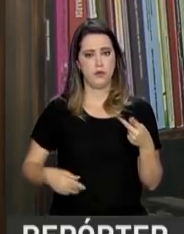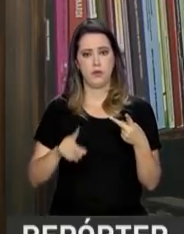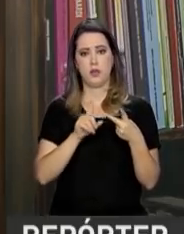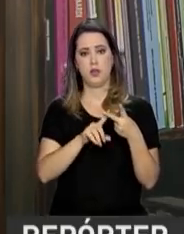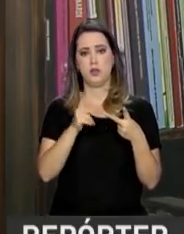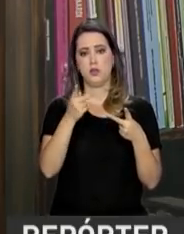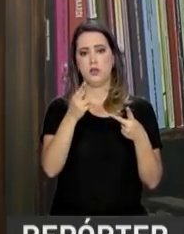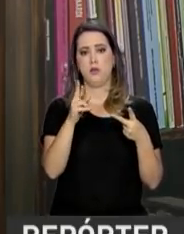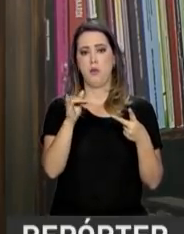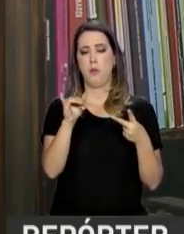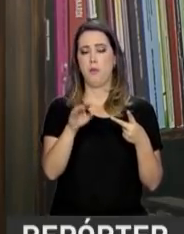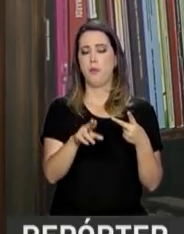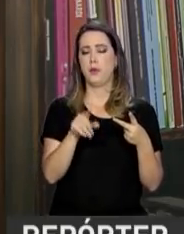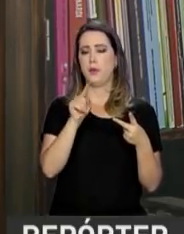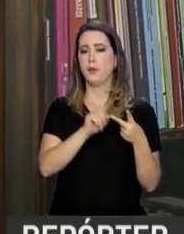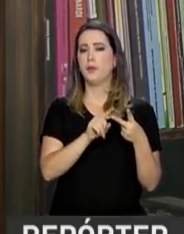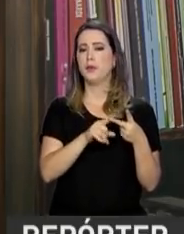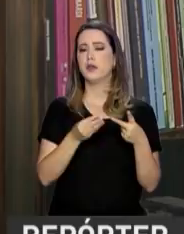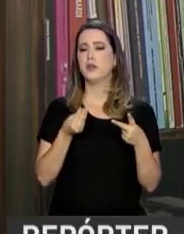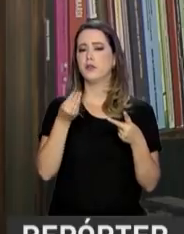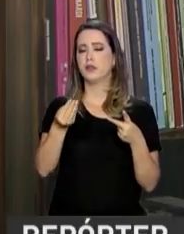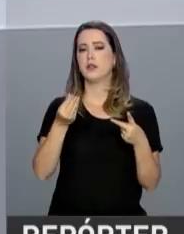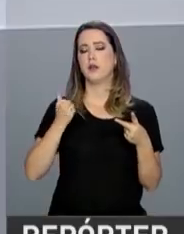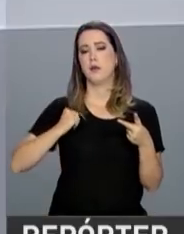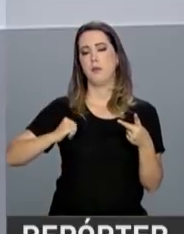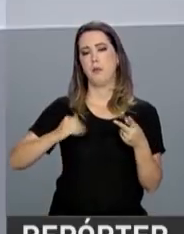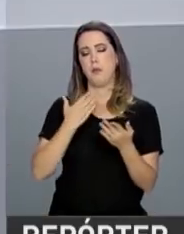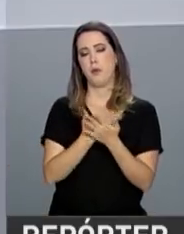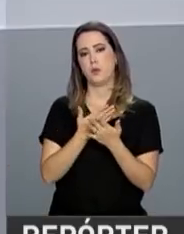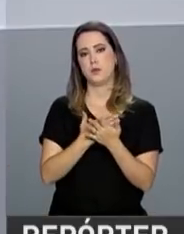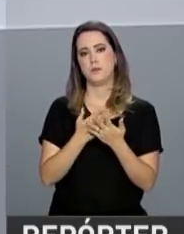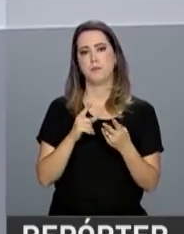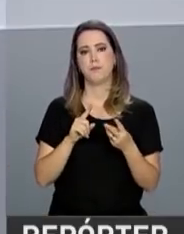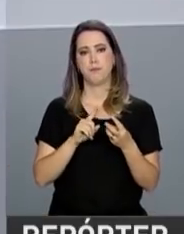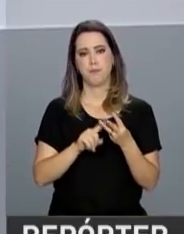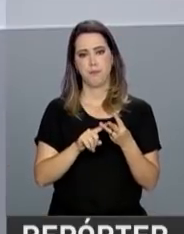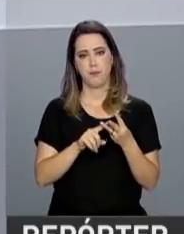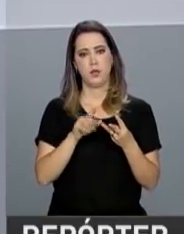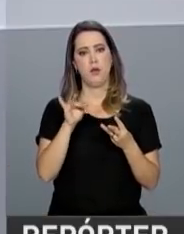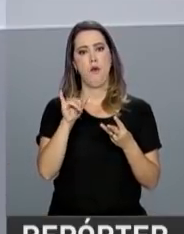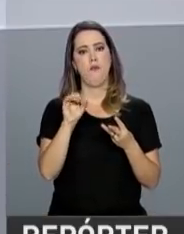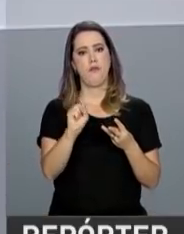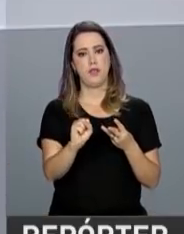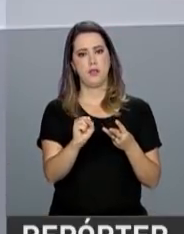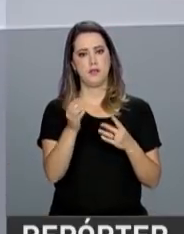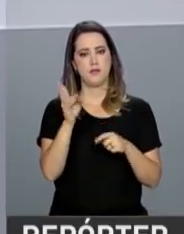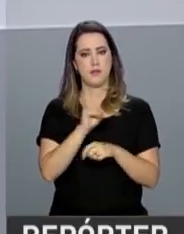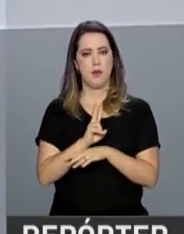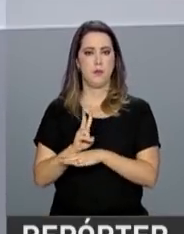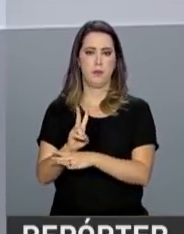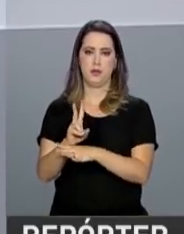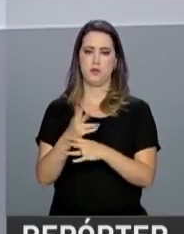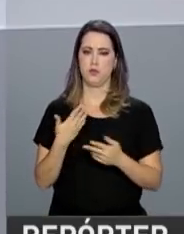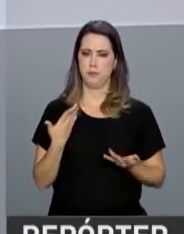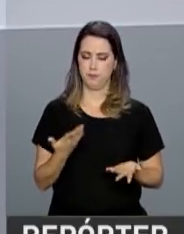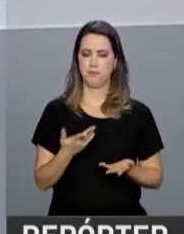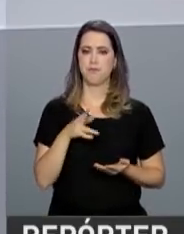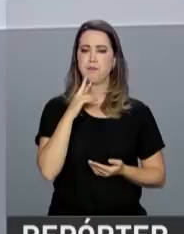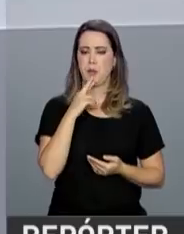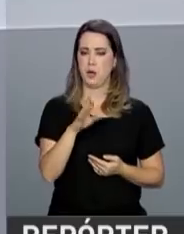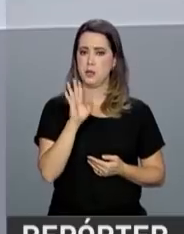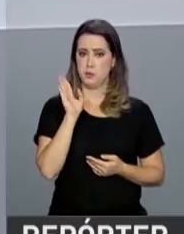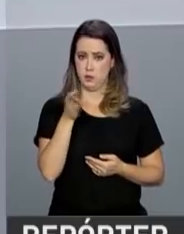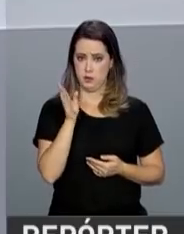por fim o financiamento estudantil que é o fiéis o resultado com a lista dos candidatos pré-selecionados na primeira chamada